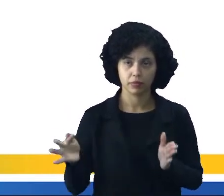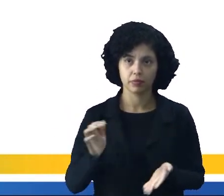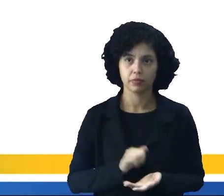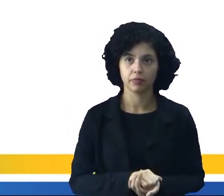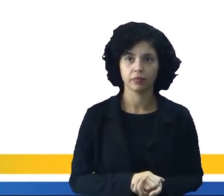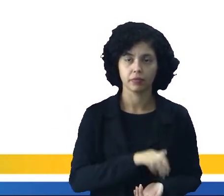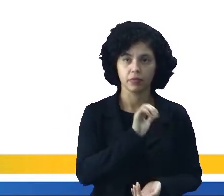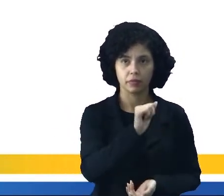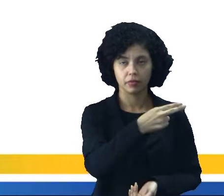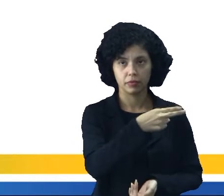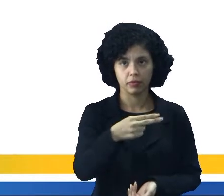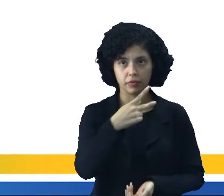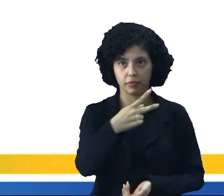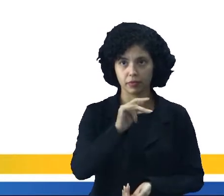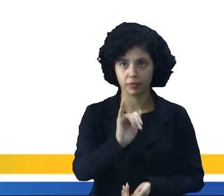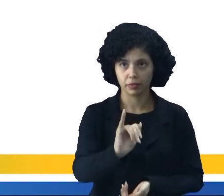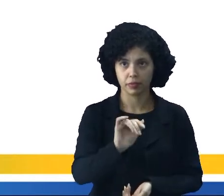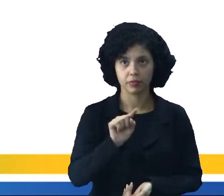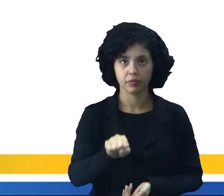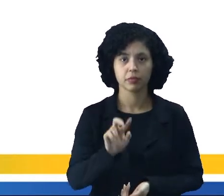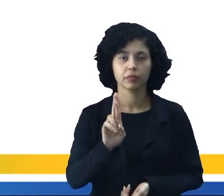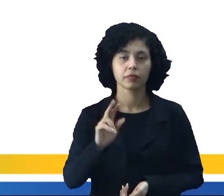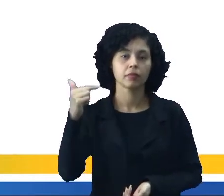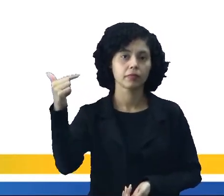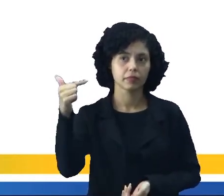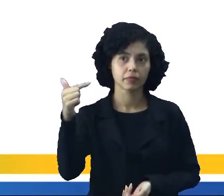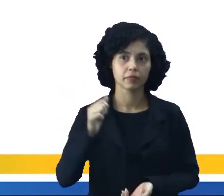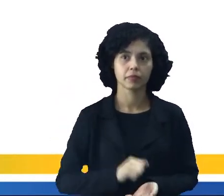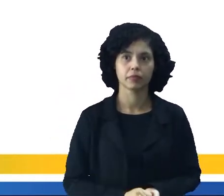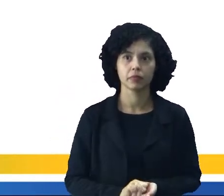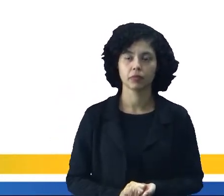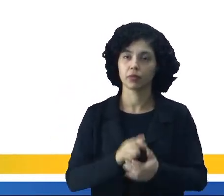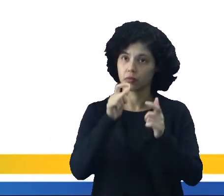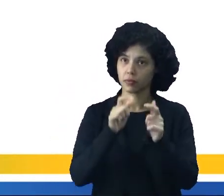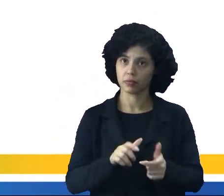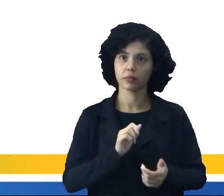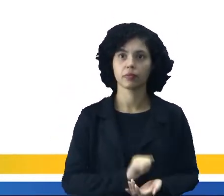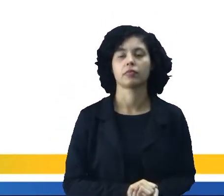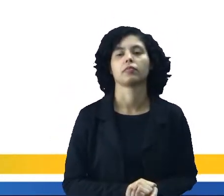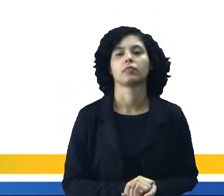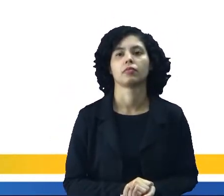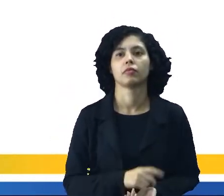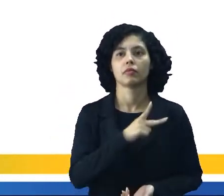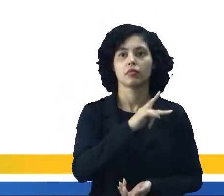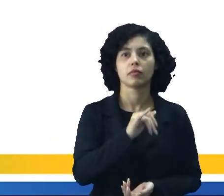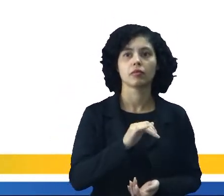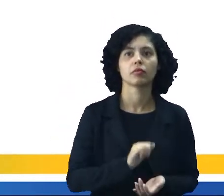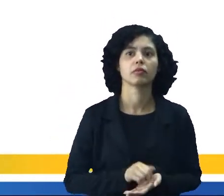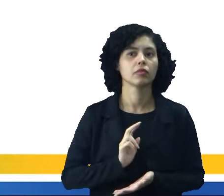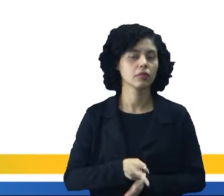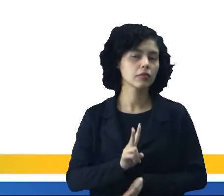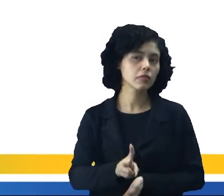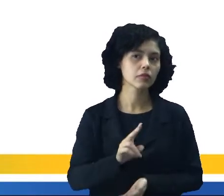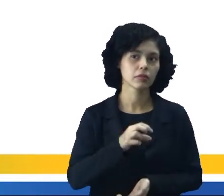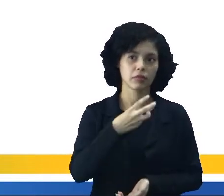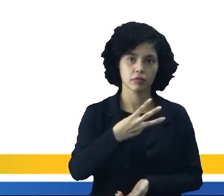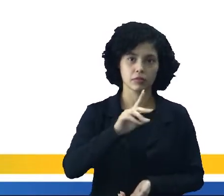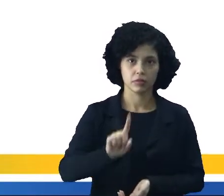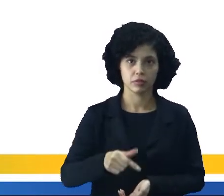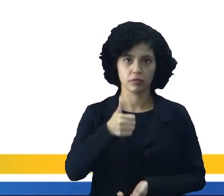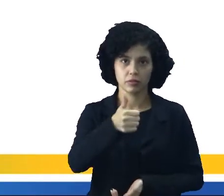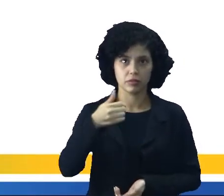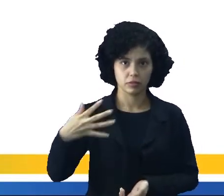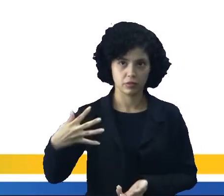fórmula a igual Pierre ao quadrado onde pi é a constante que